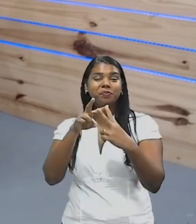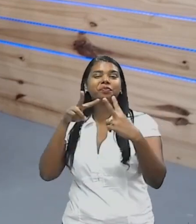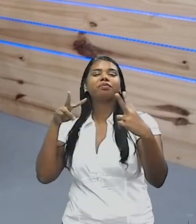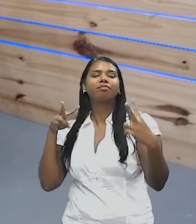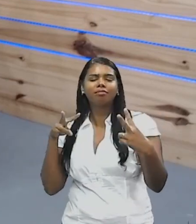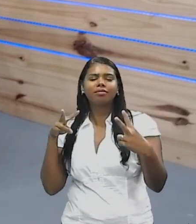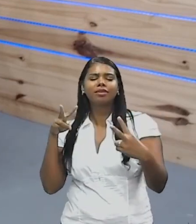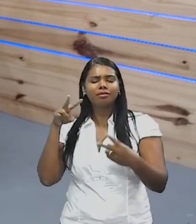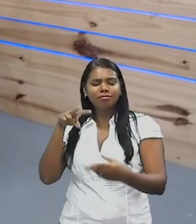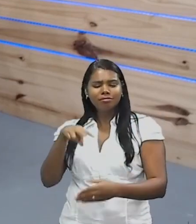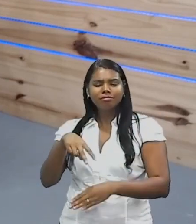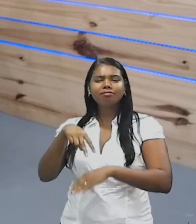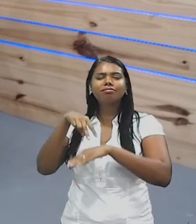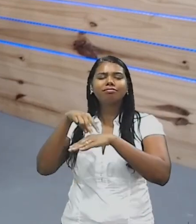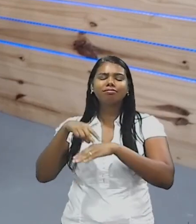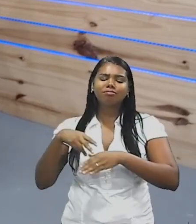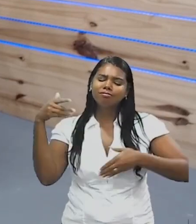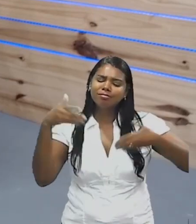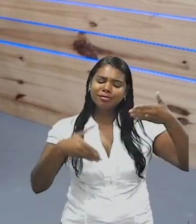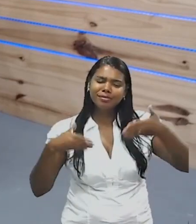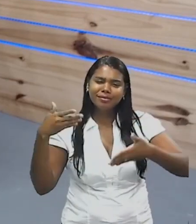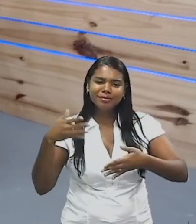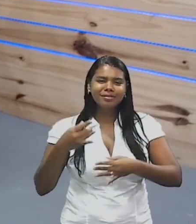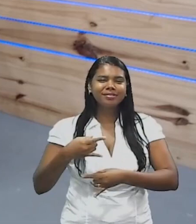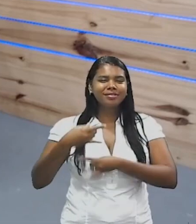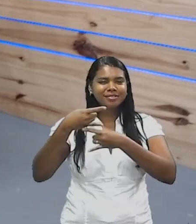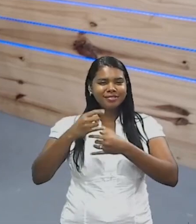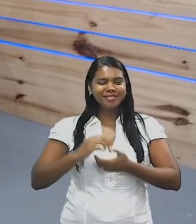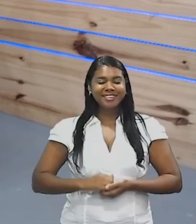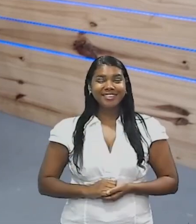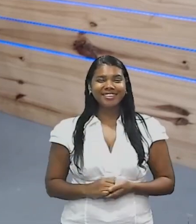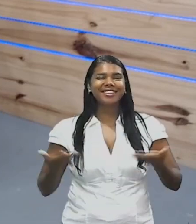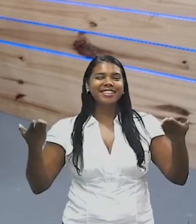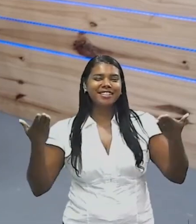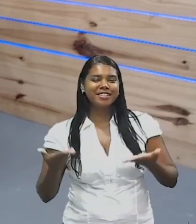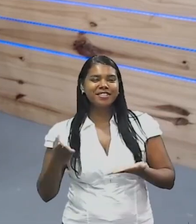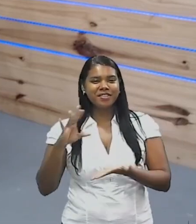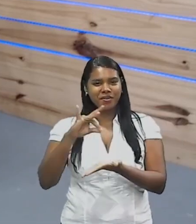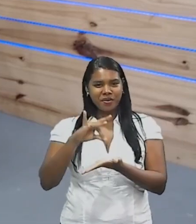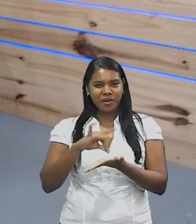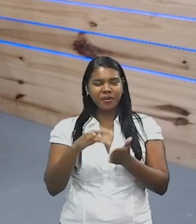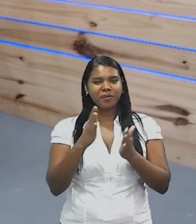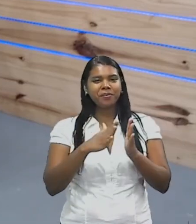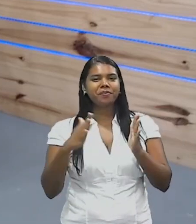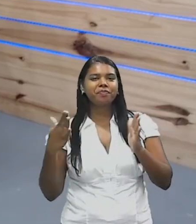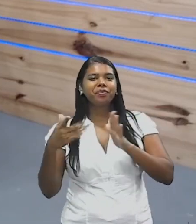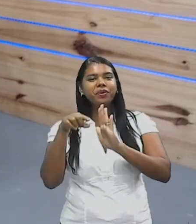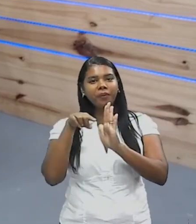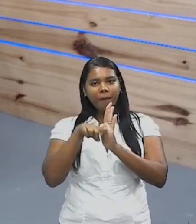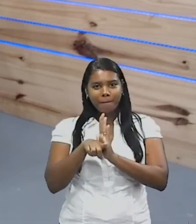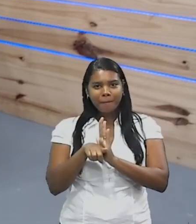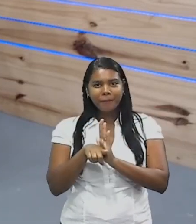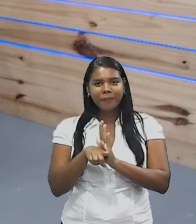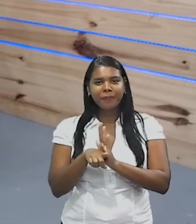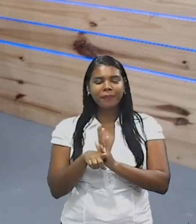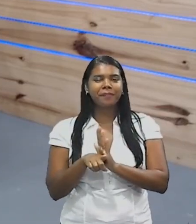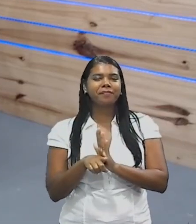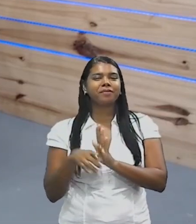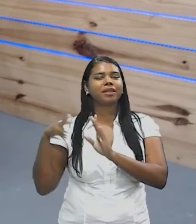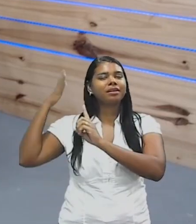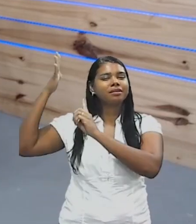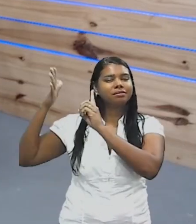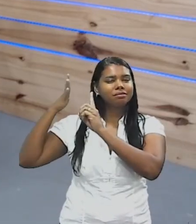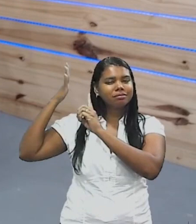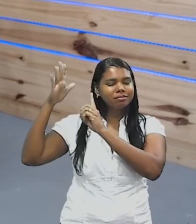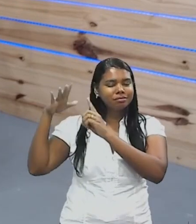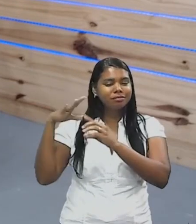aqui presencial para participar do nosso evento, tá bem? Então chegou o momento que agora vai ter um bloco de perguntinhas para as nossas palestrantes,